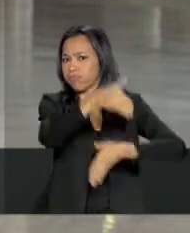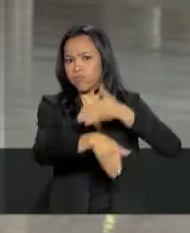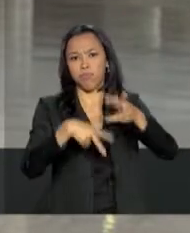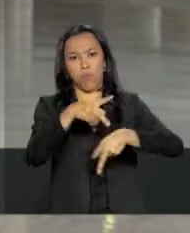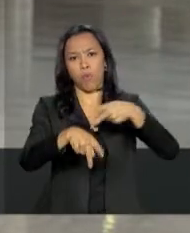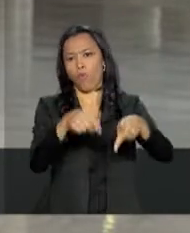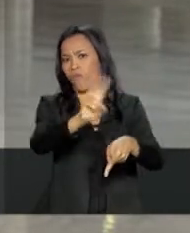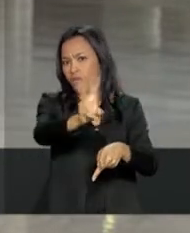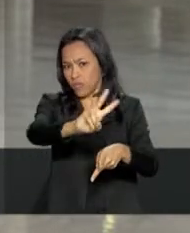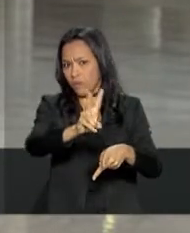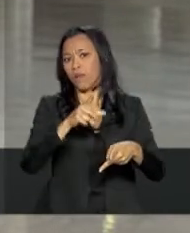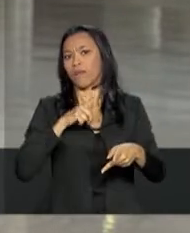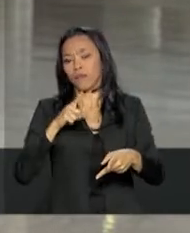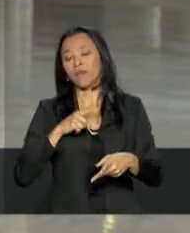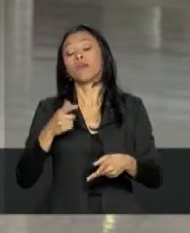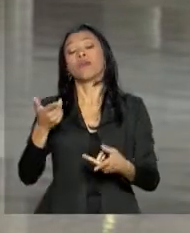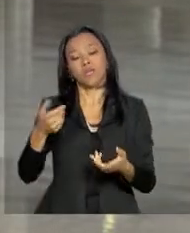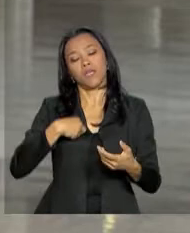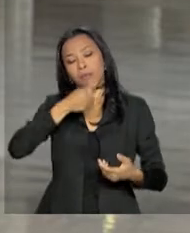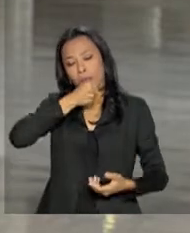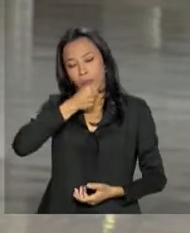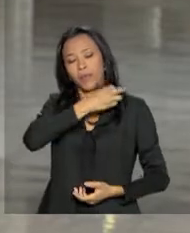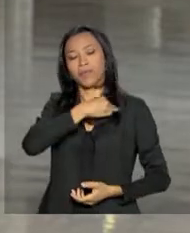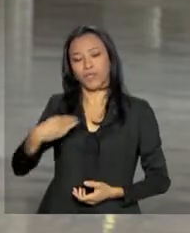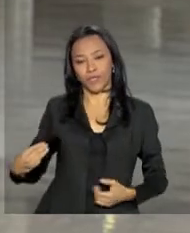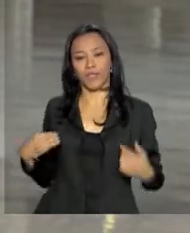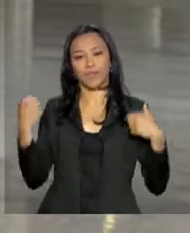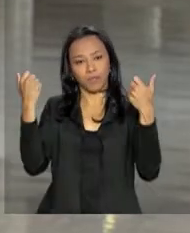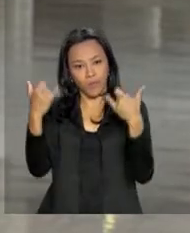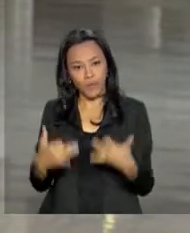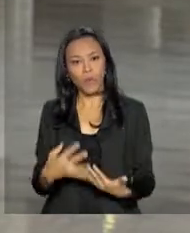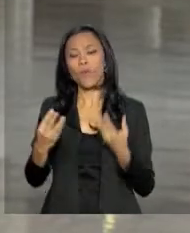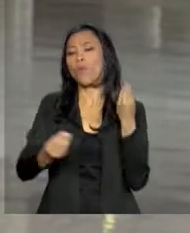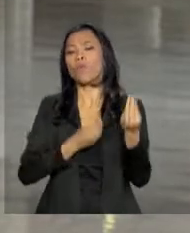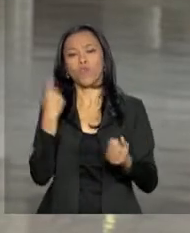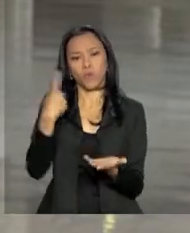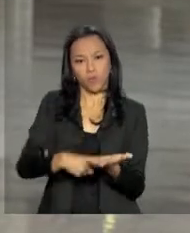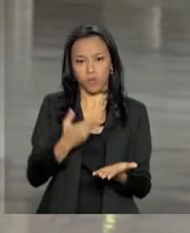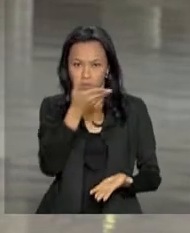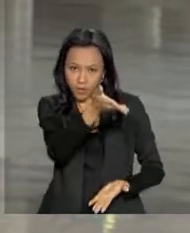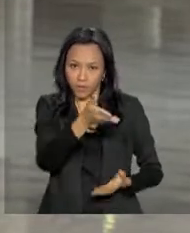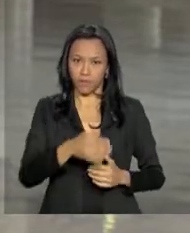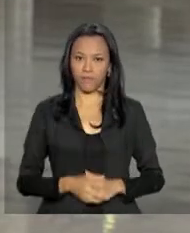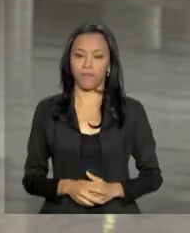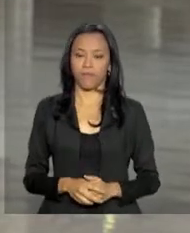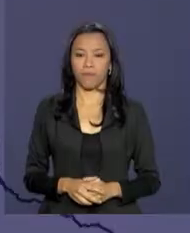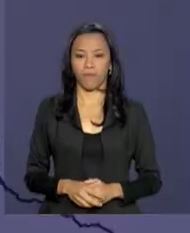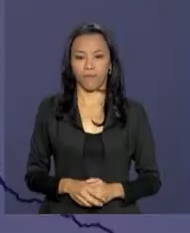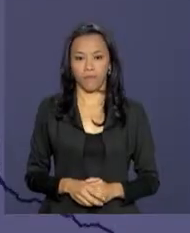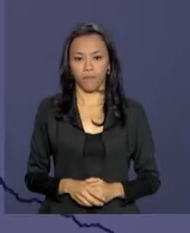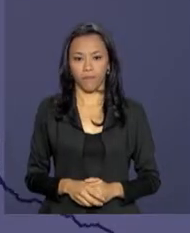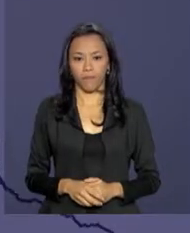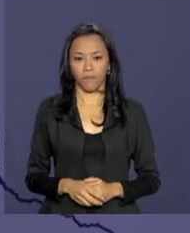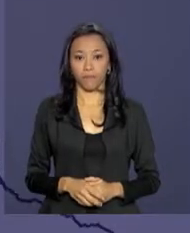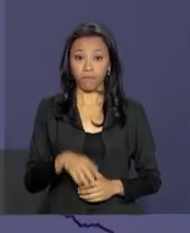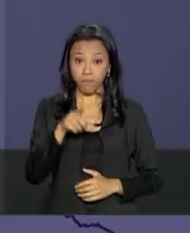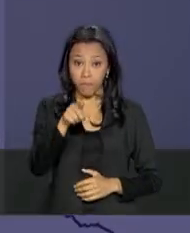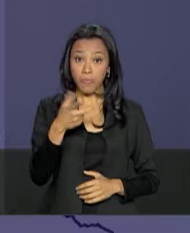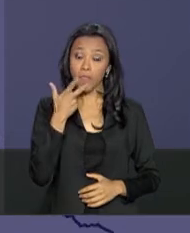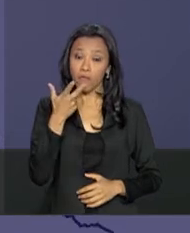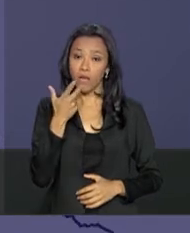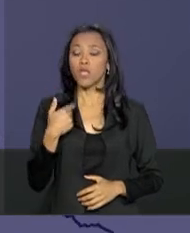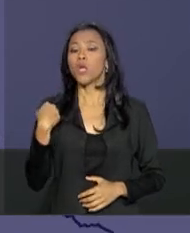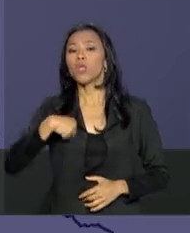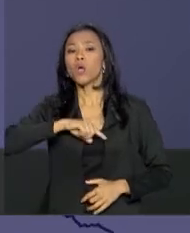ministro raul jungmann conversou com a gente sobre essa agenda na colômbia vamos acompanhar nós tratamos